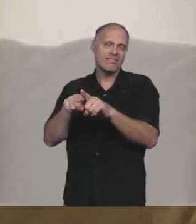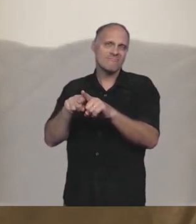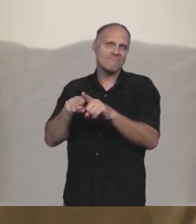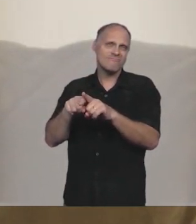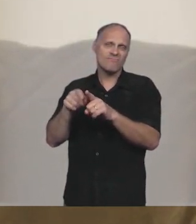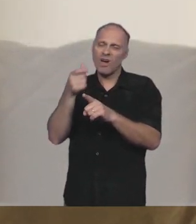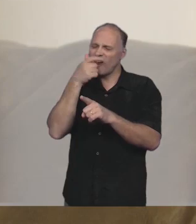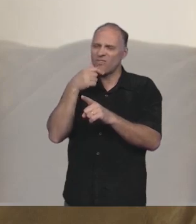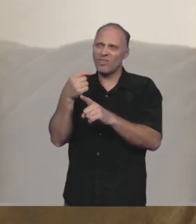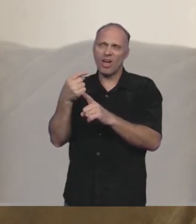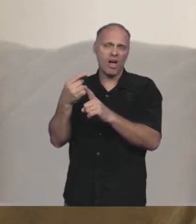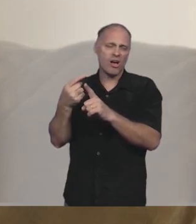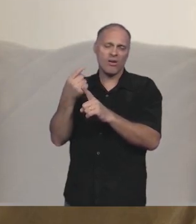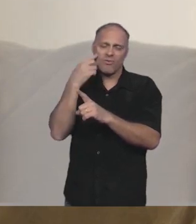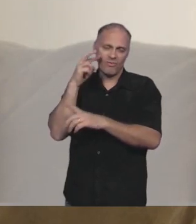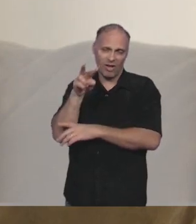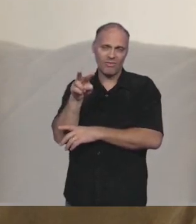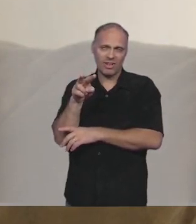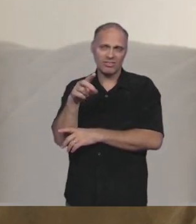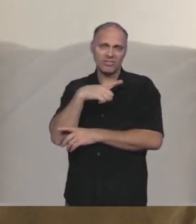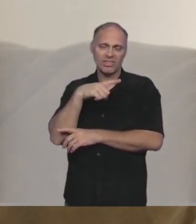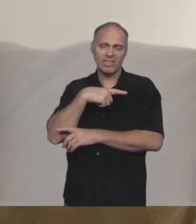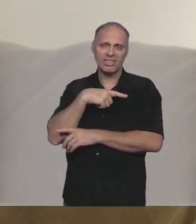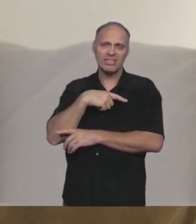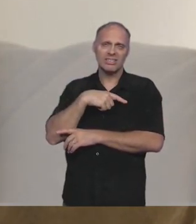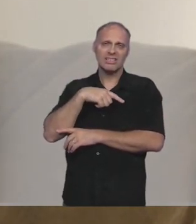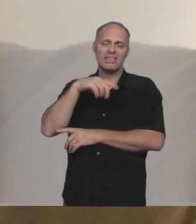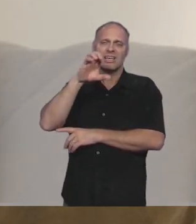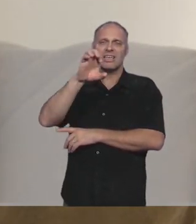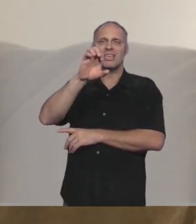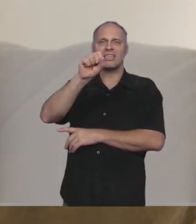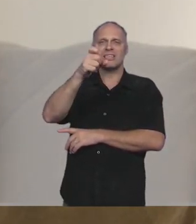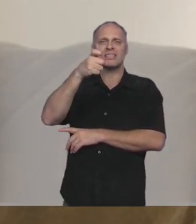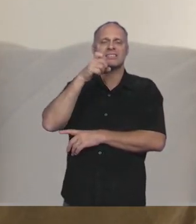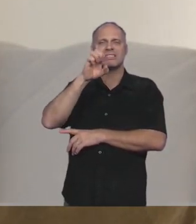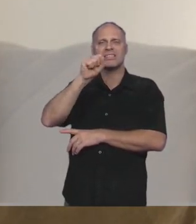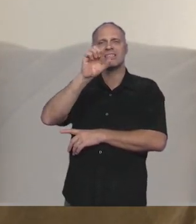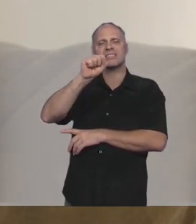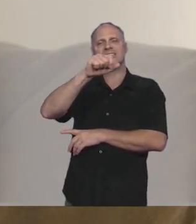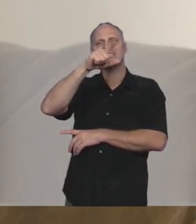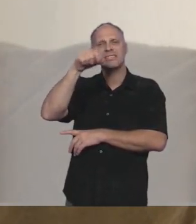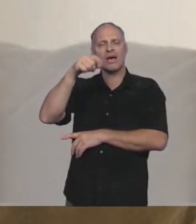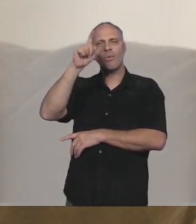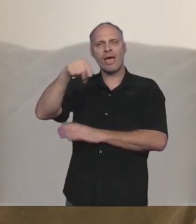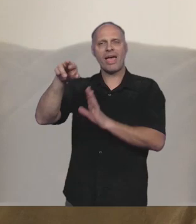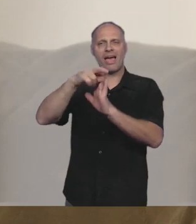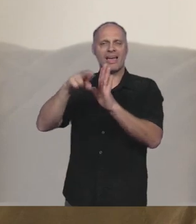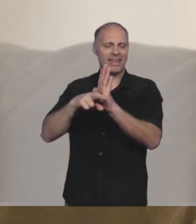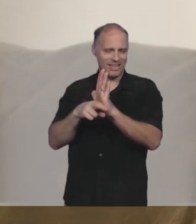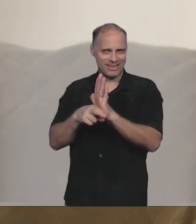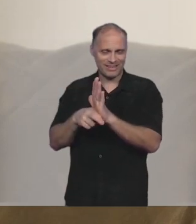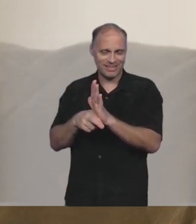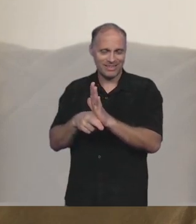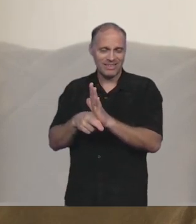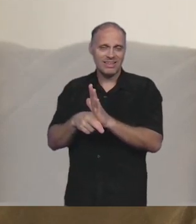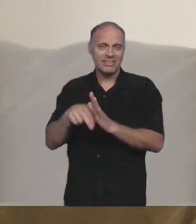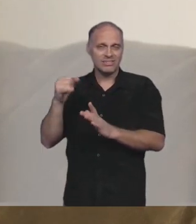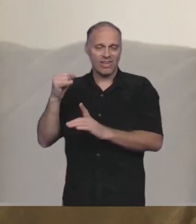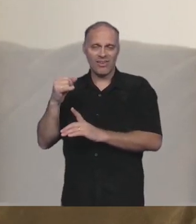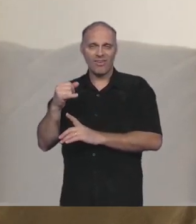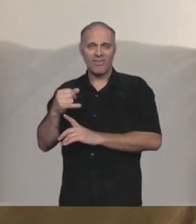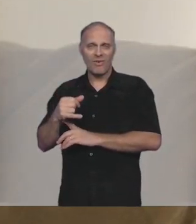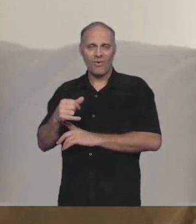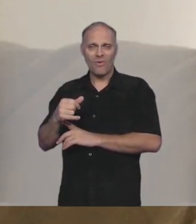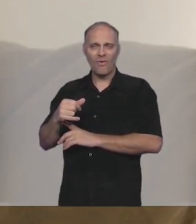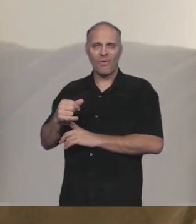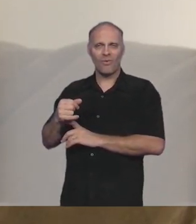me engano, do Brecht, que, enfim, o opressor vence o oprimido, se não me engano é isso.